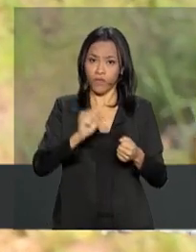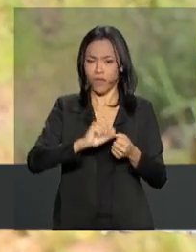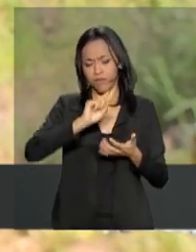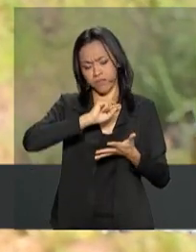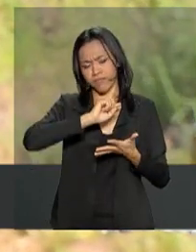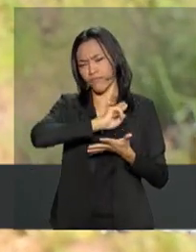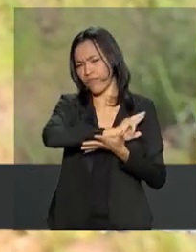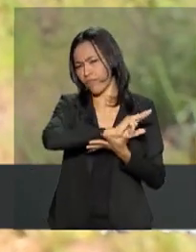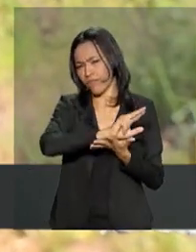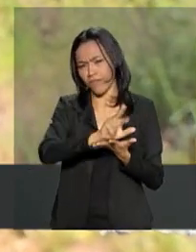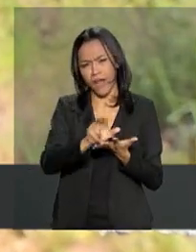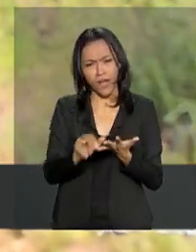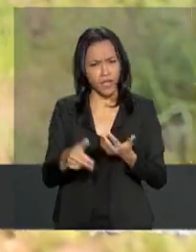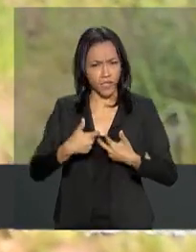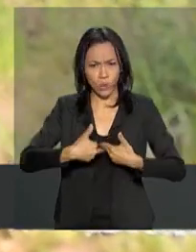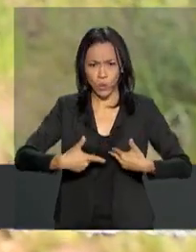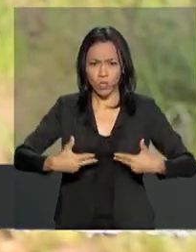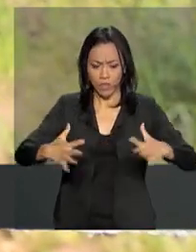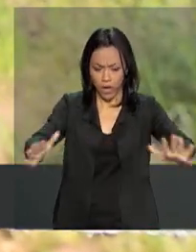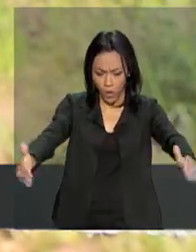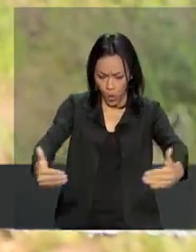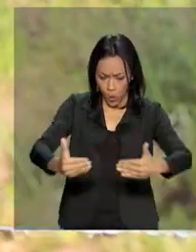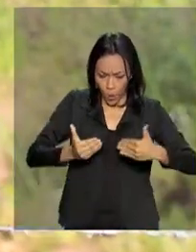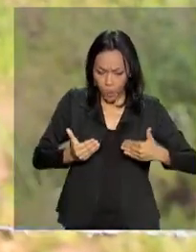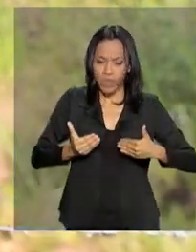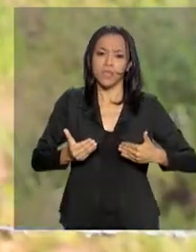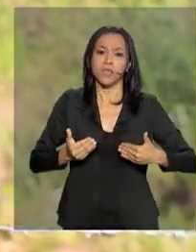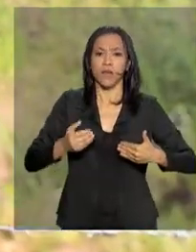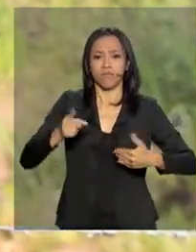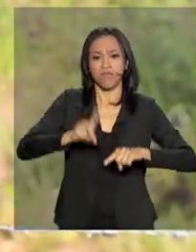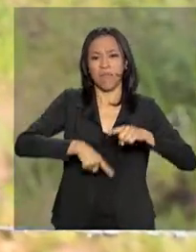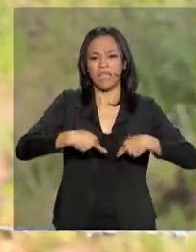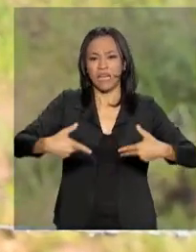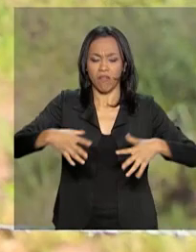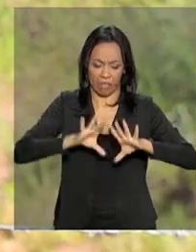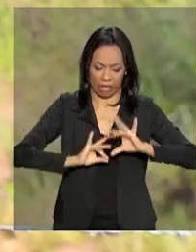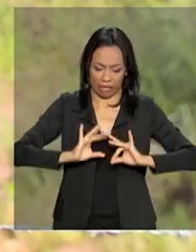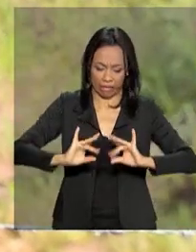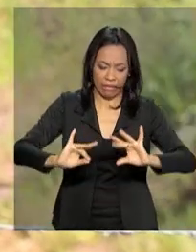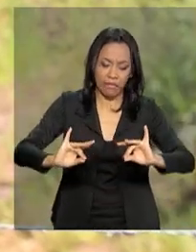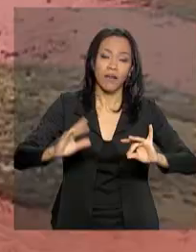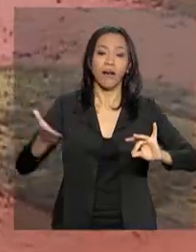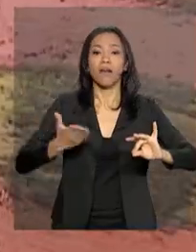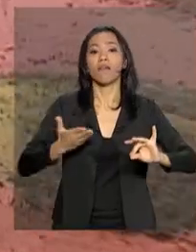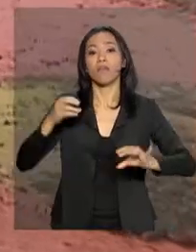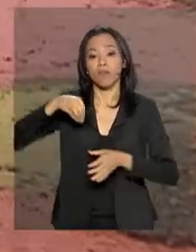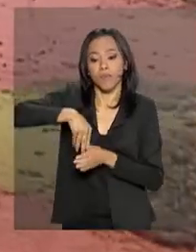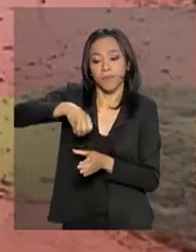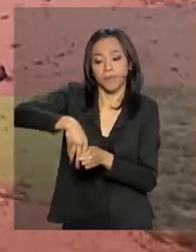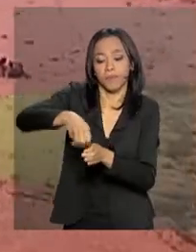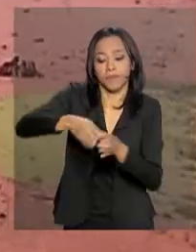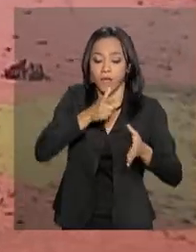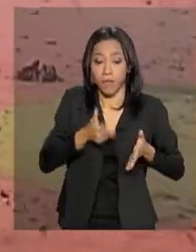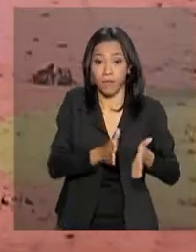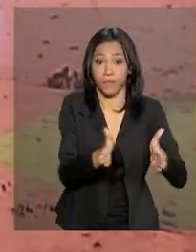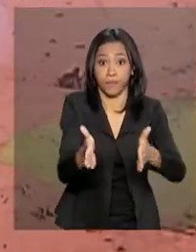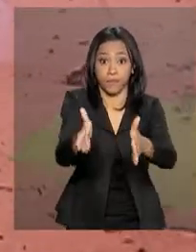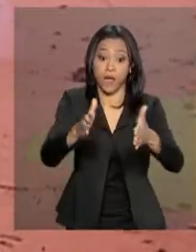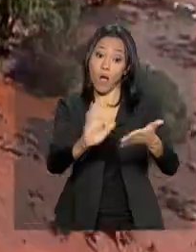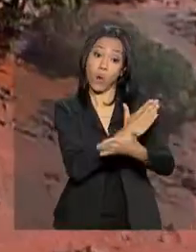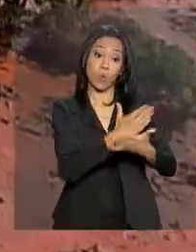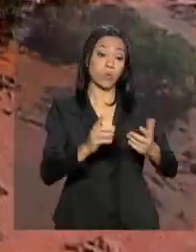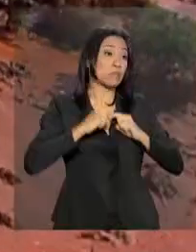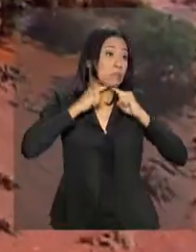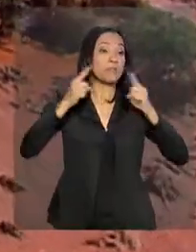de ações de contenção desse material e agora nós estamos na fase de plantio de mata nativa. Alguns danos são